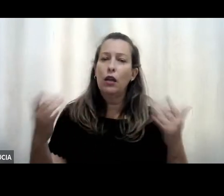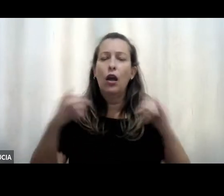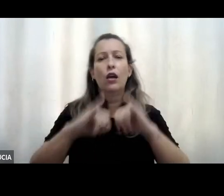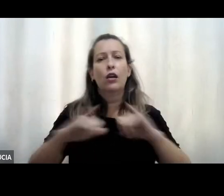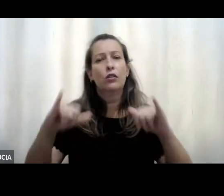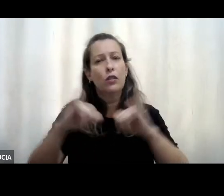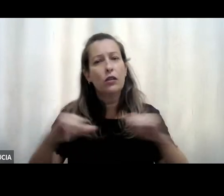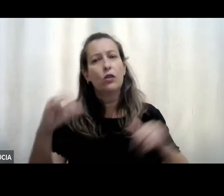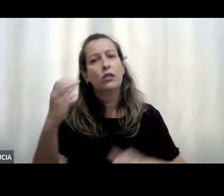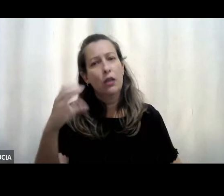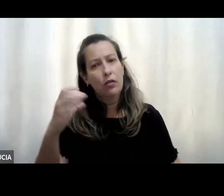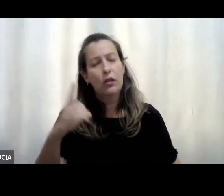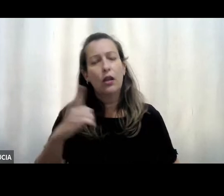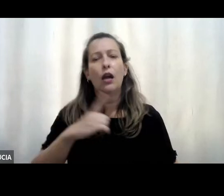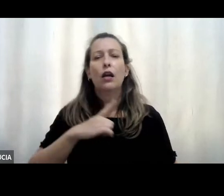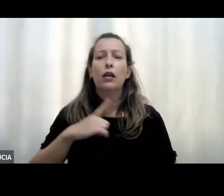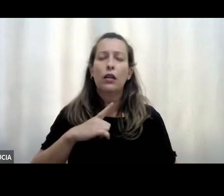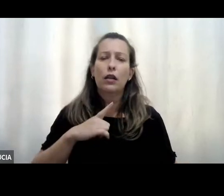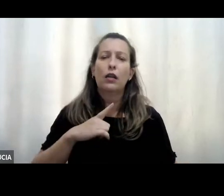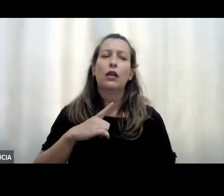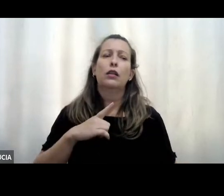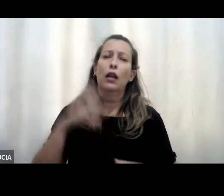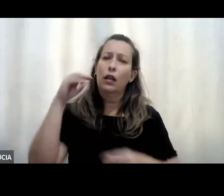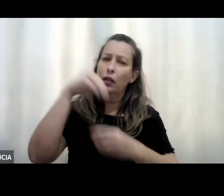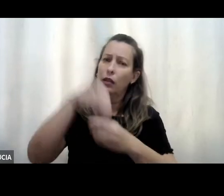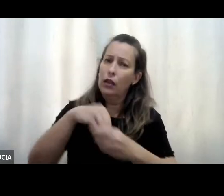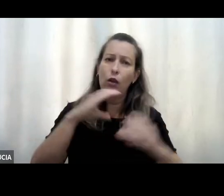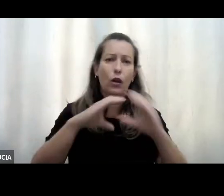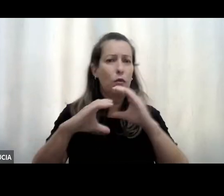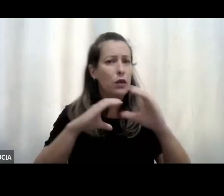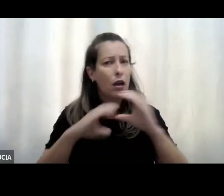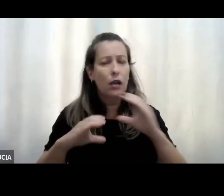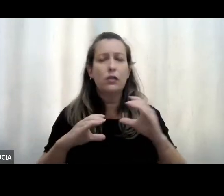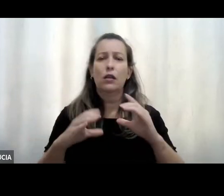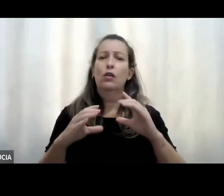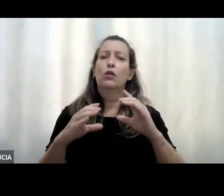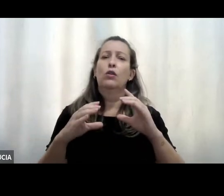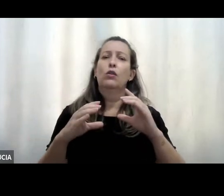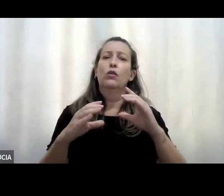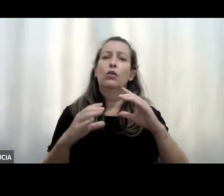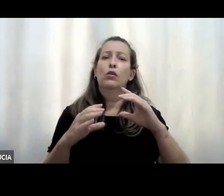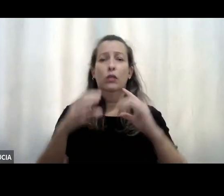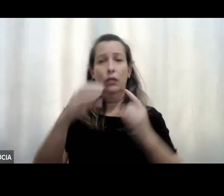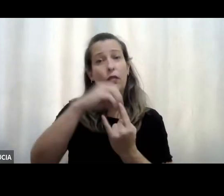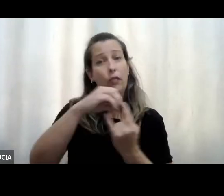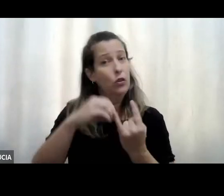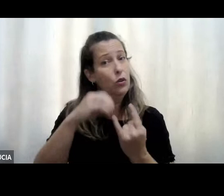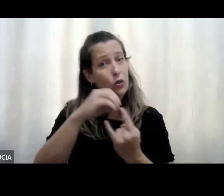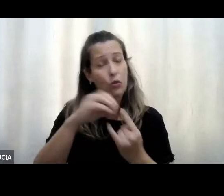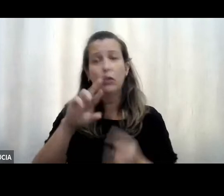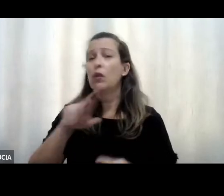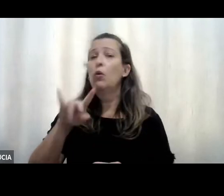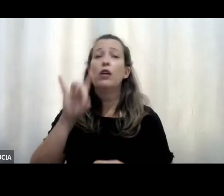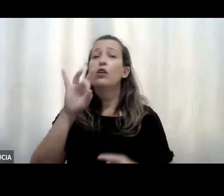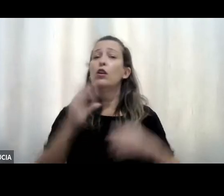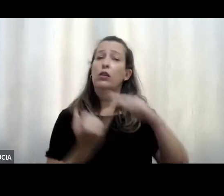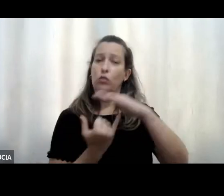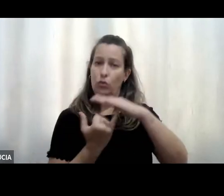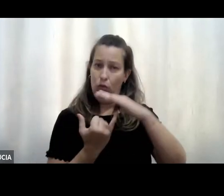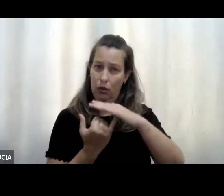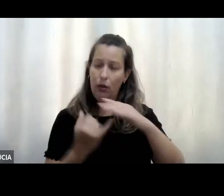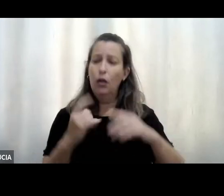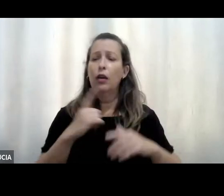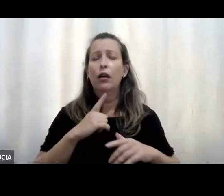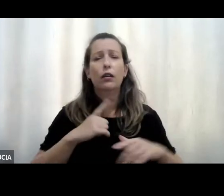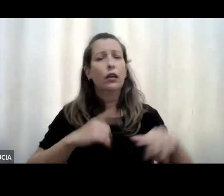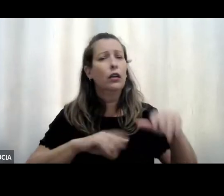áreas da comunicação do Fiocruz, né? Não só na comunicação institucional. E acredito que com essa